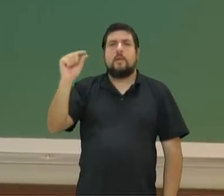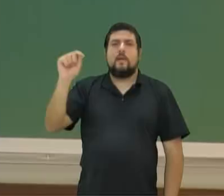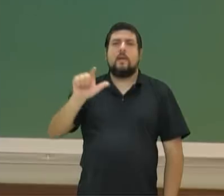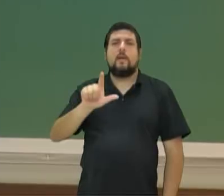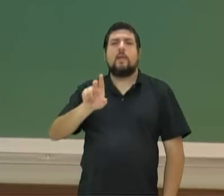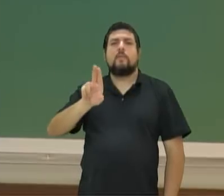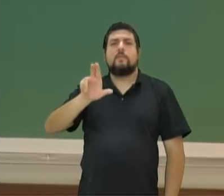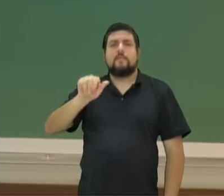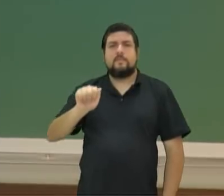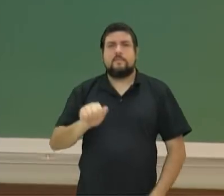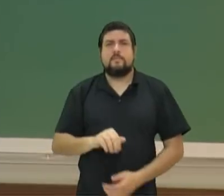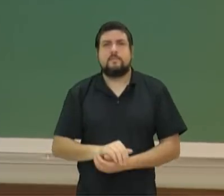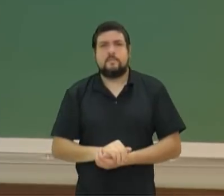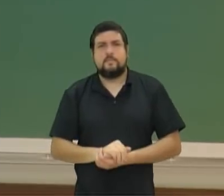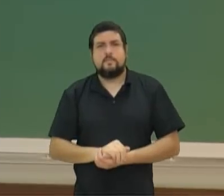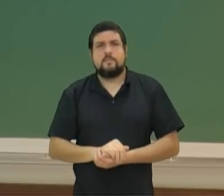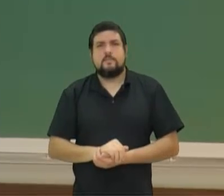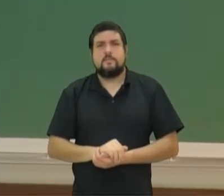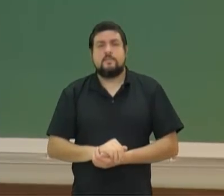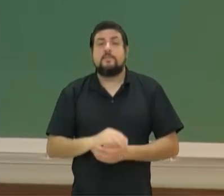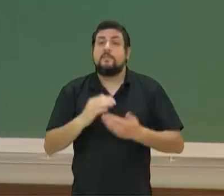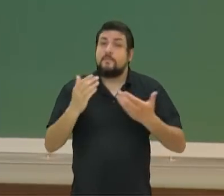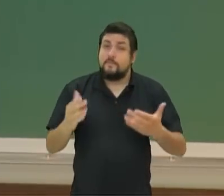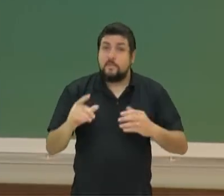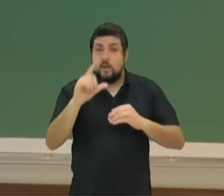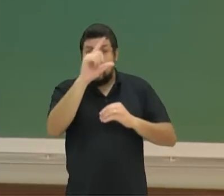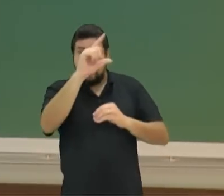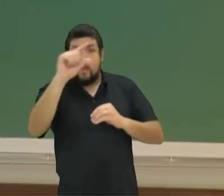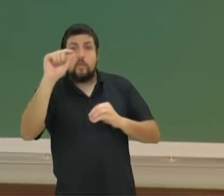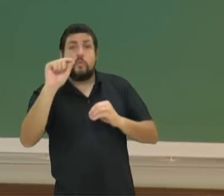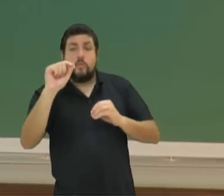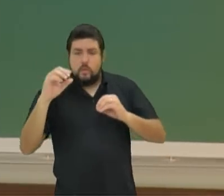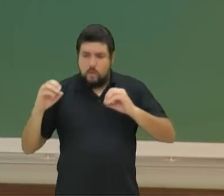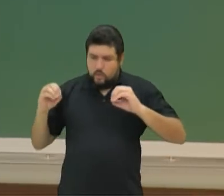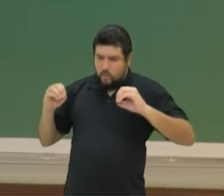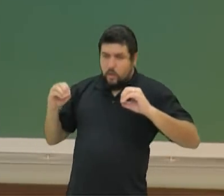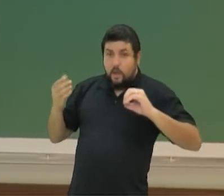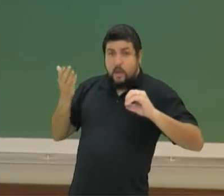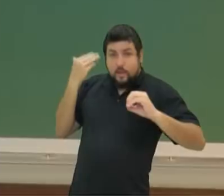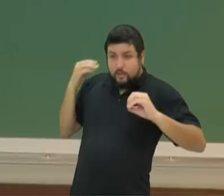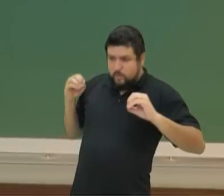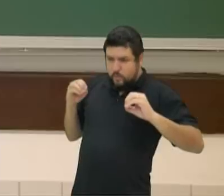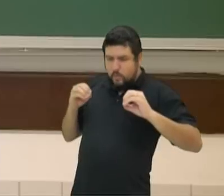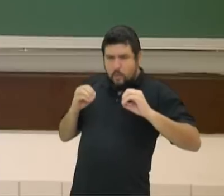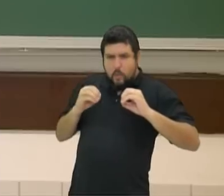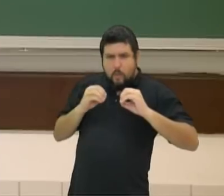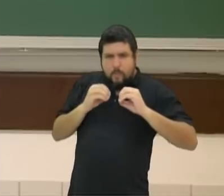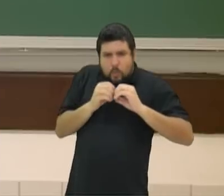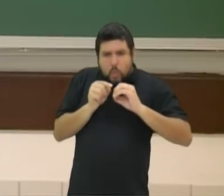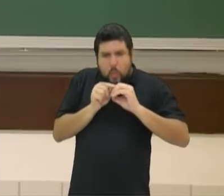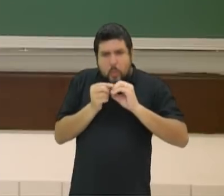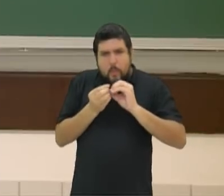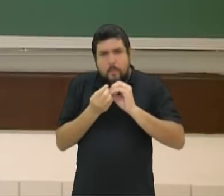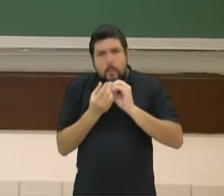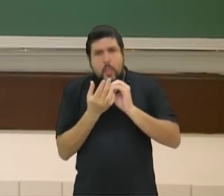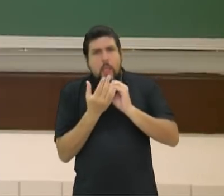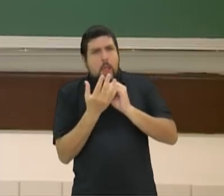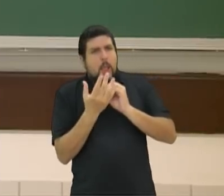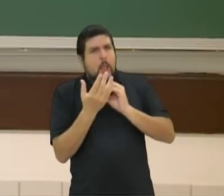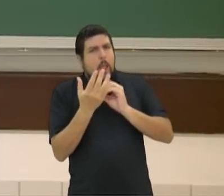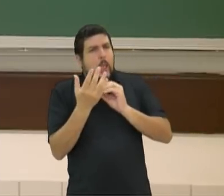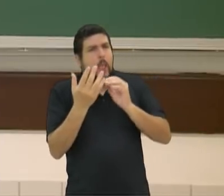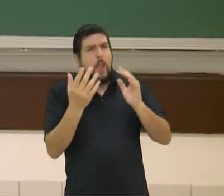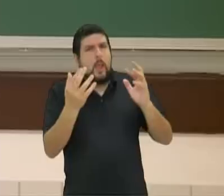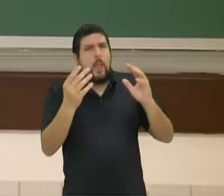é um pedacinho da Terra que se desprendeu depois do impacto com esse planetoide. A gente consegue comprovar